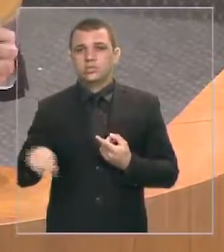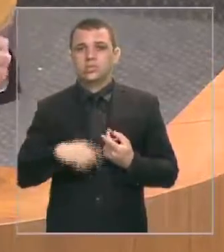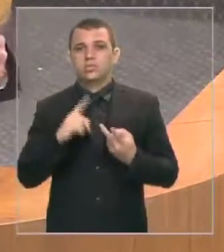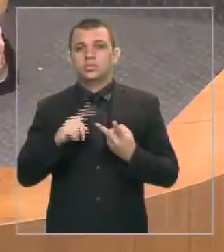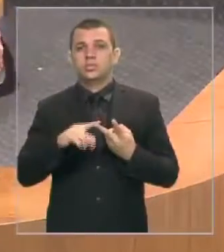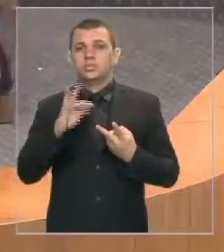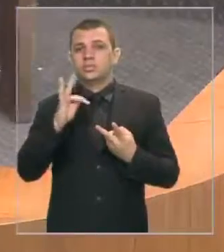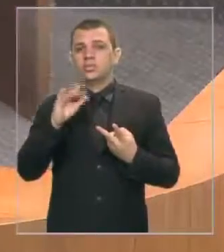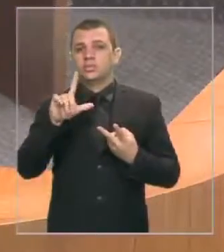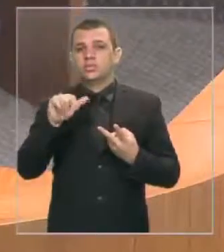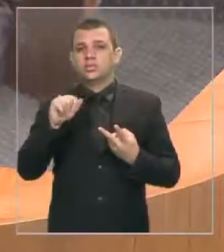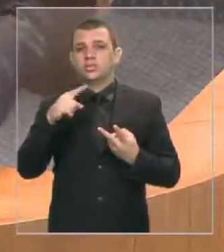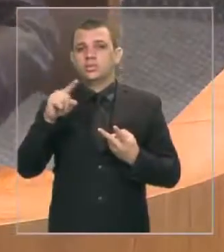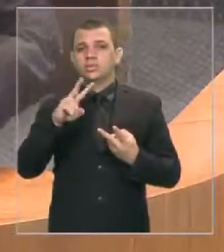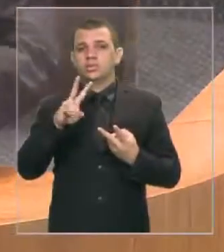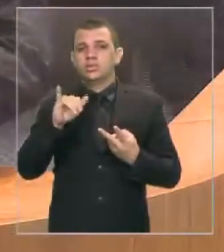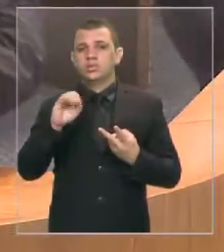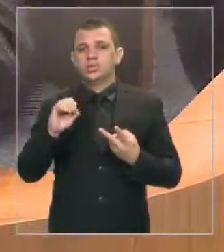Flávio Dino.